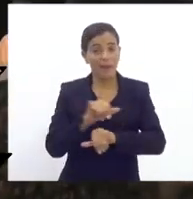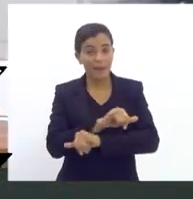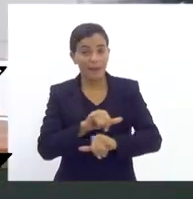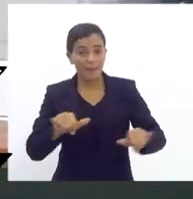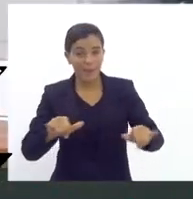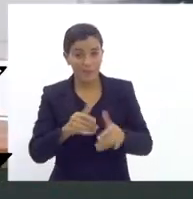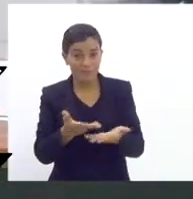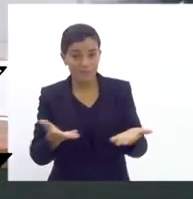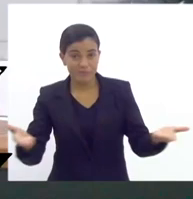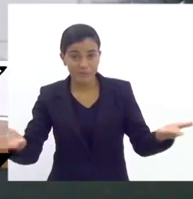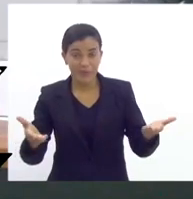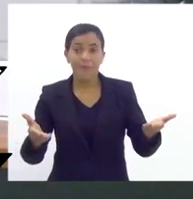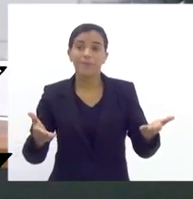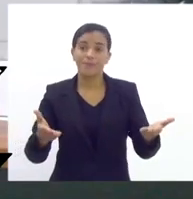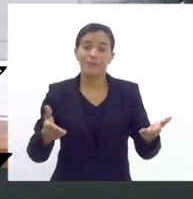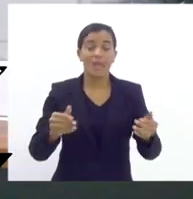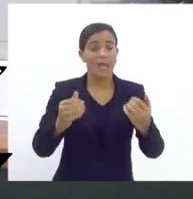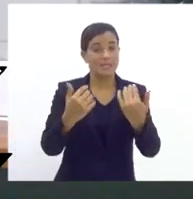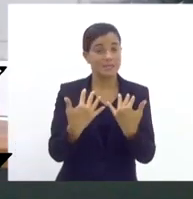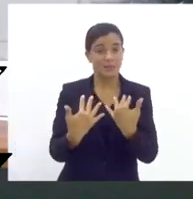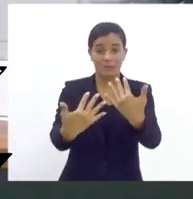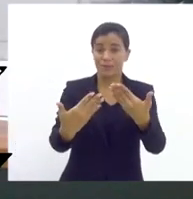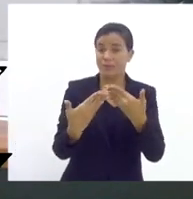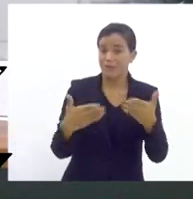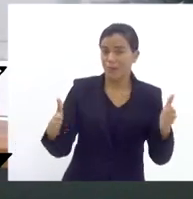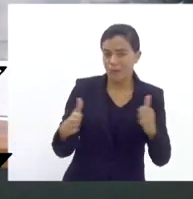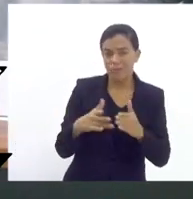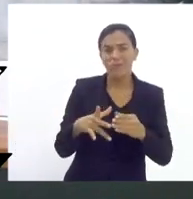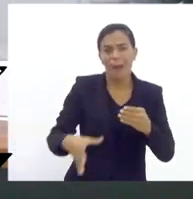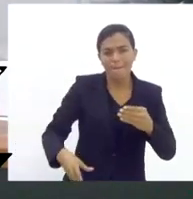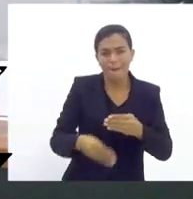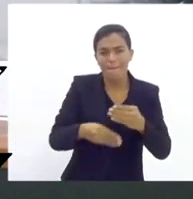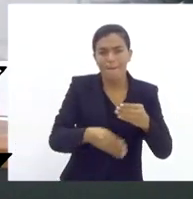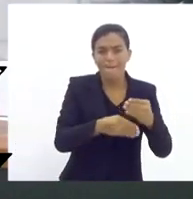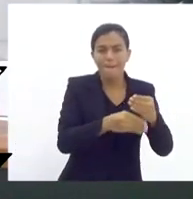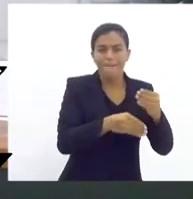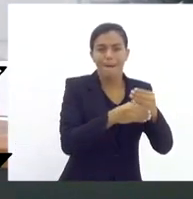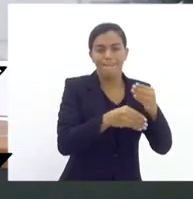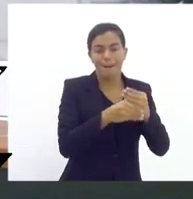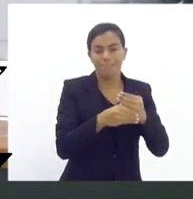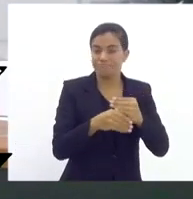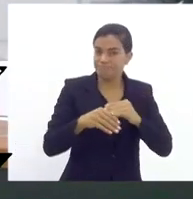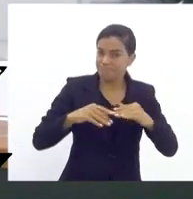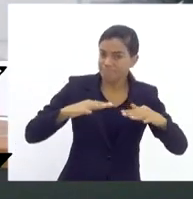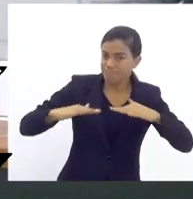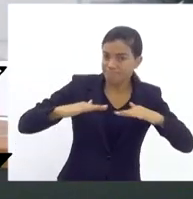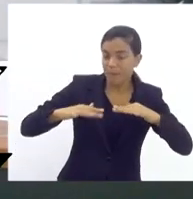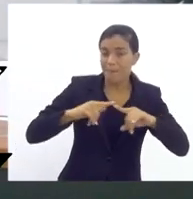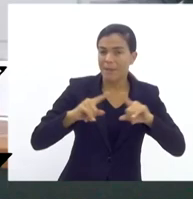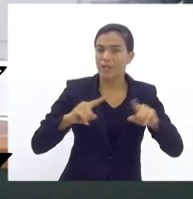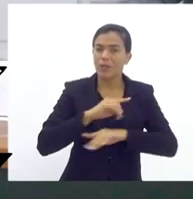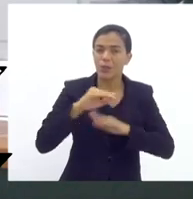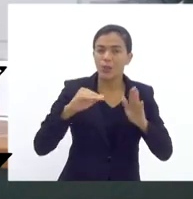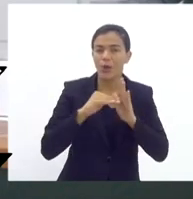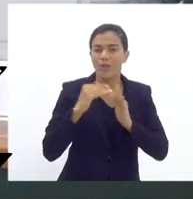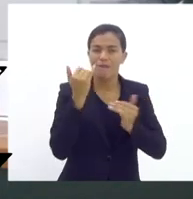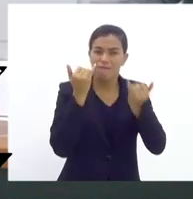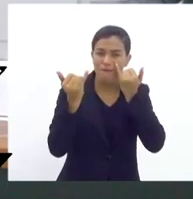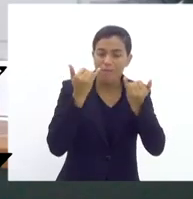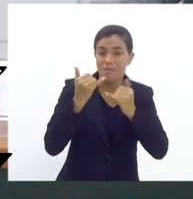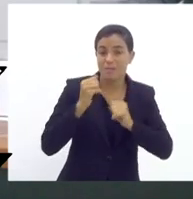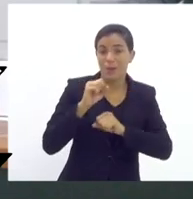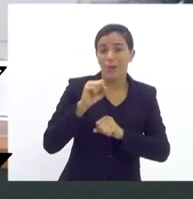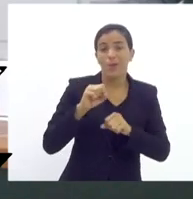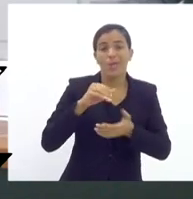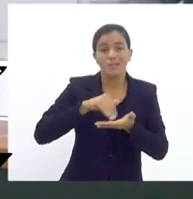que ah que essa audiência pública para a gente fomentar o debate em escala maior mas todas as informações que a secretaria do trabalho